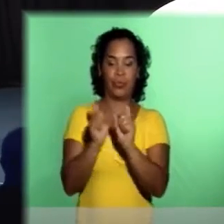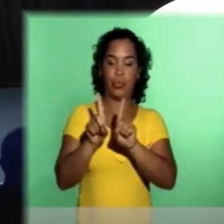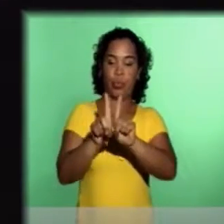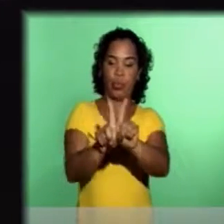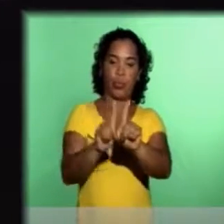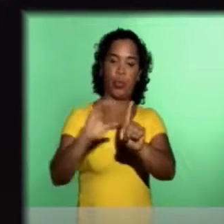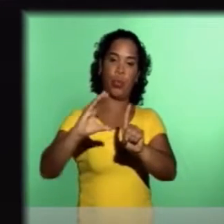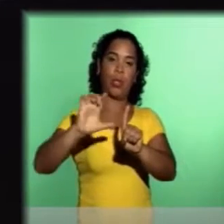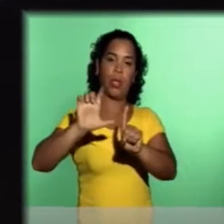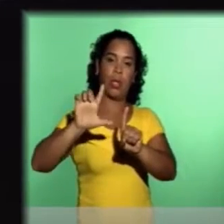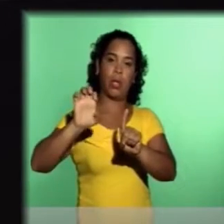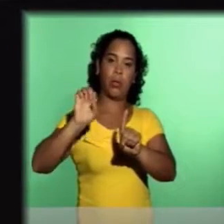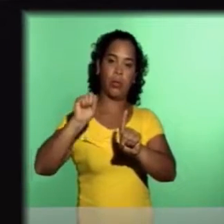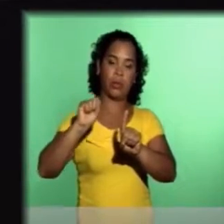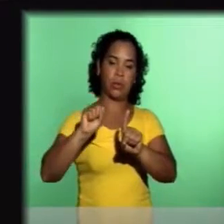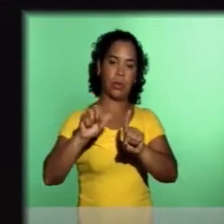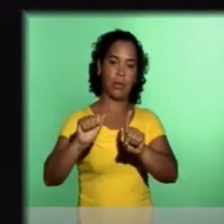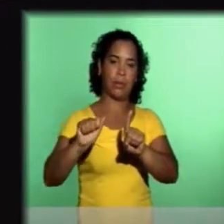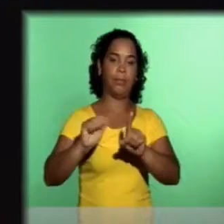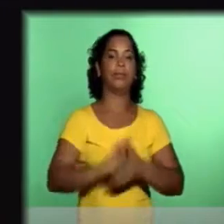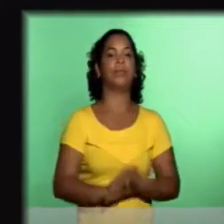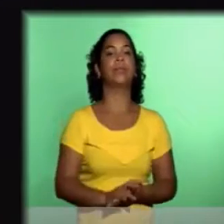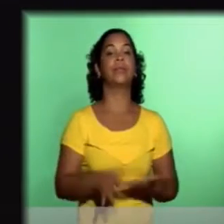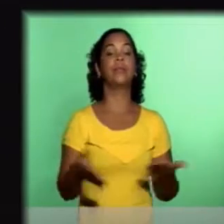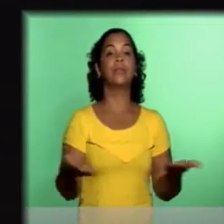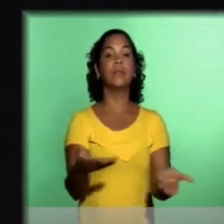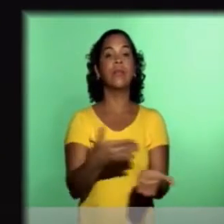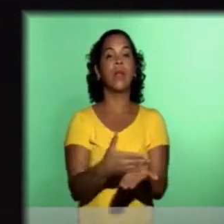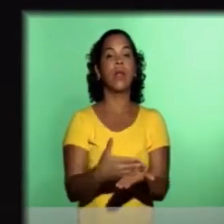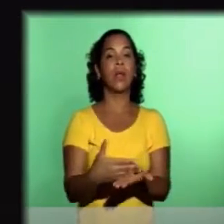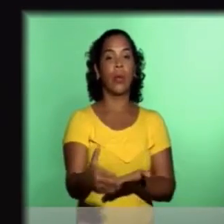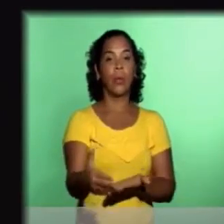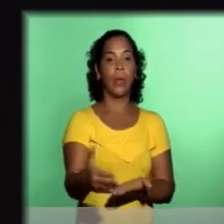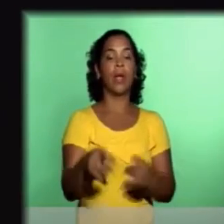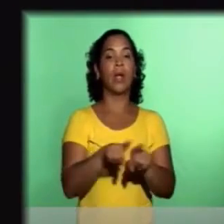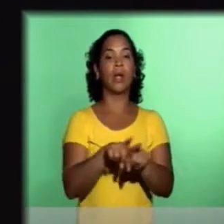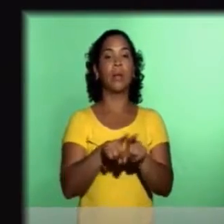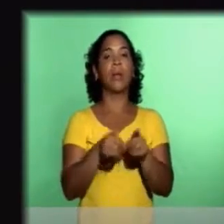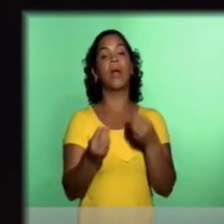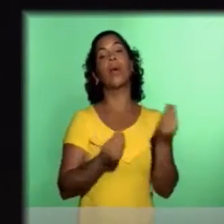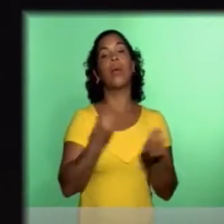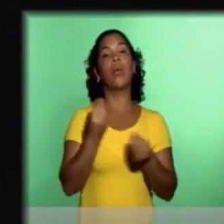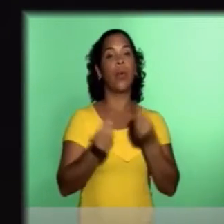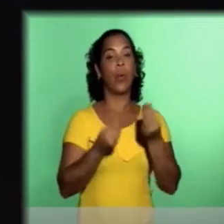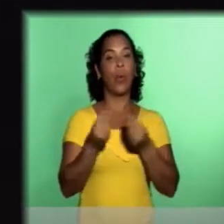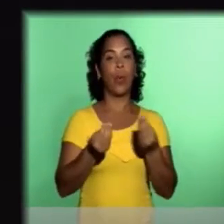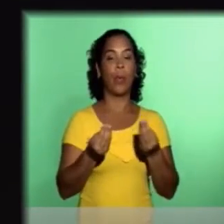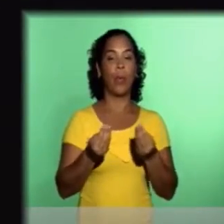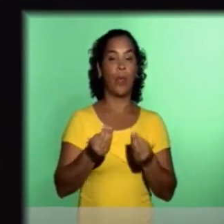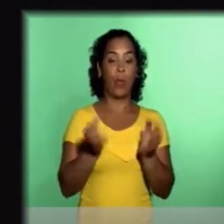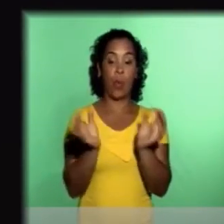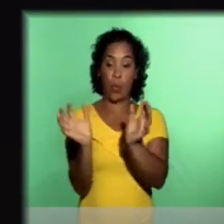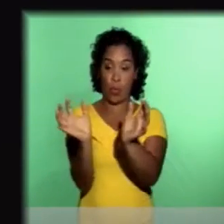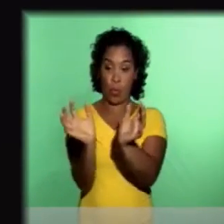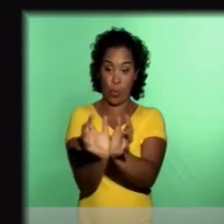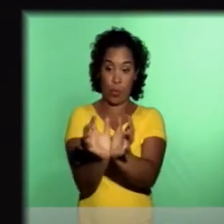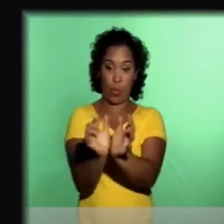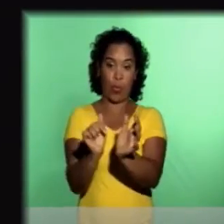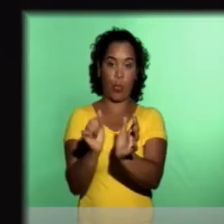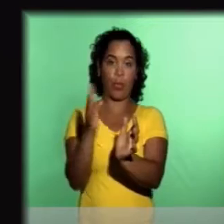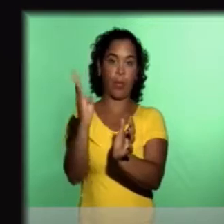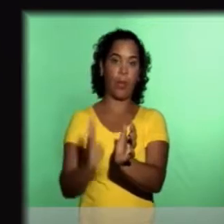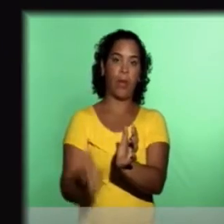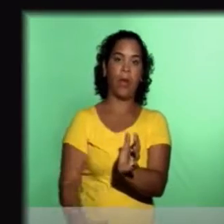Educação. Antes de começar, eu acho que vale a pena dizer como foi a composição da delegação brasileira, da